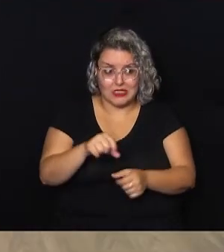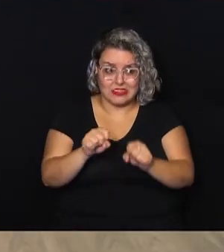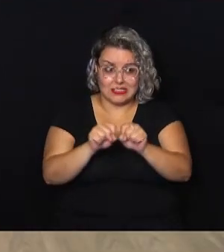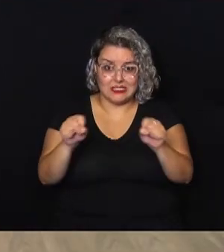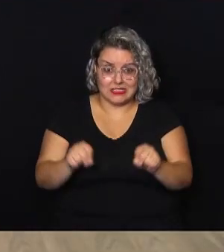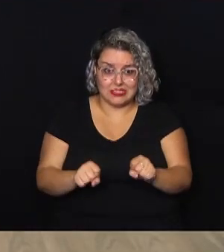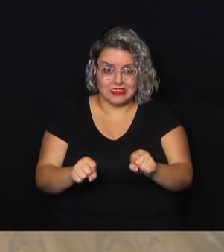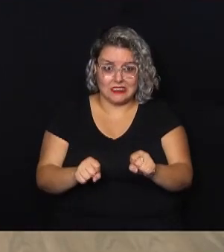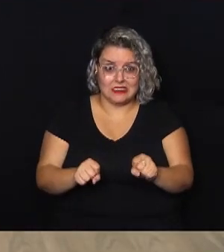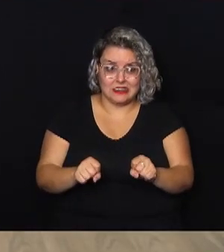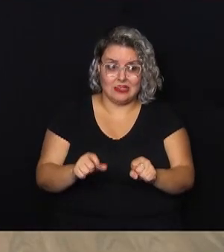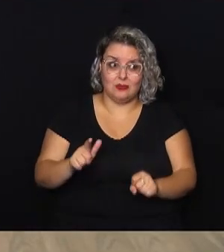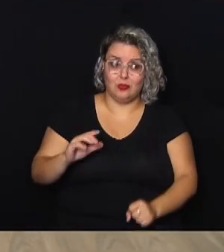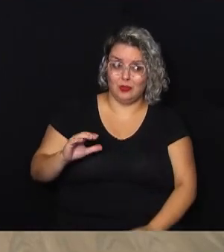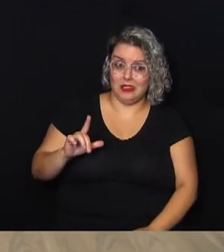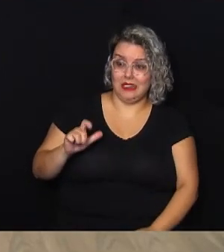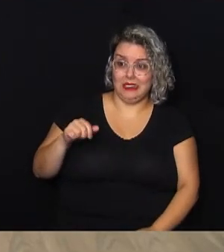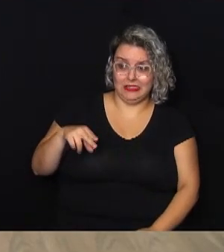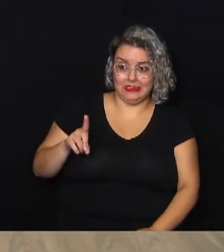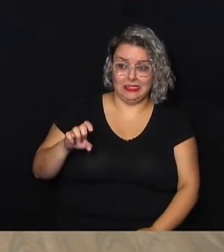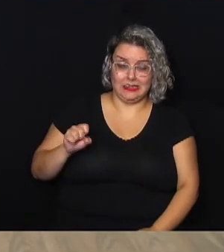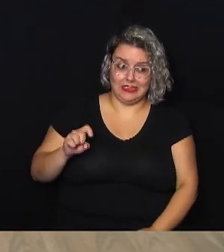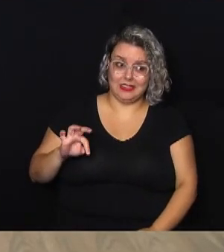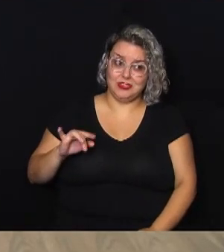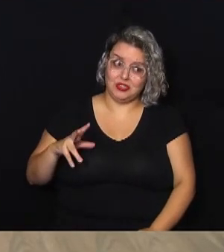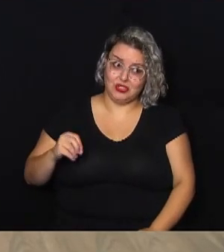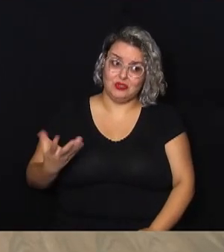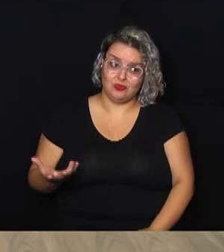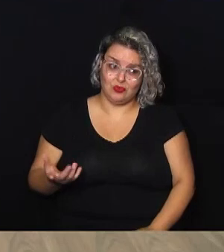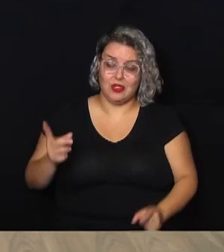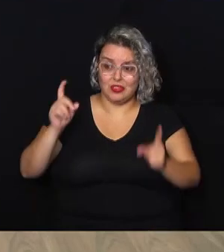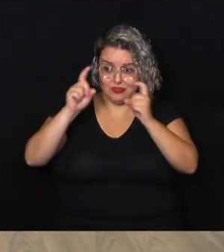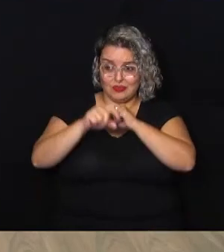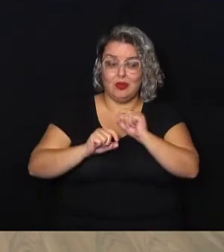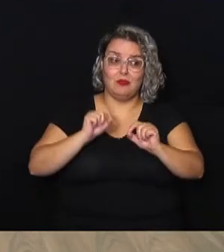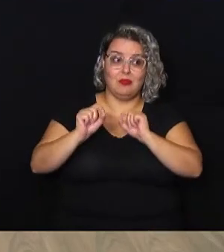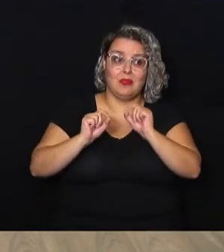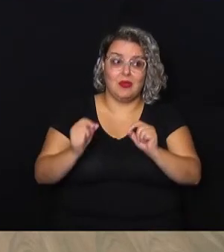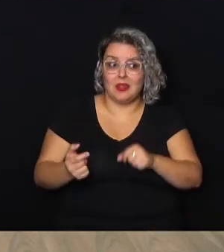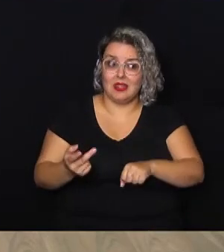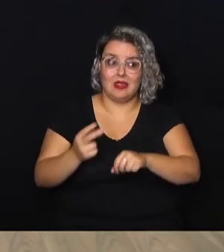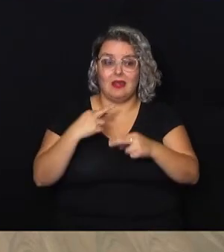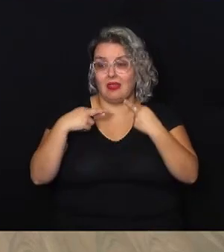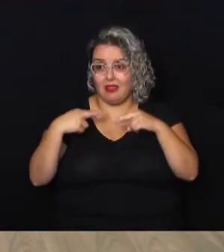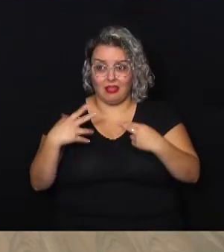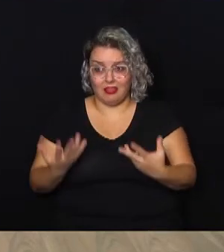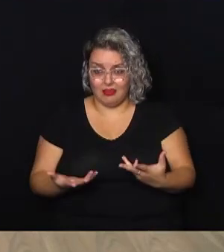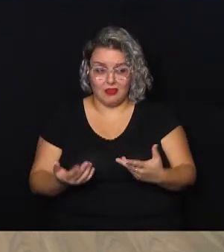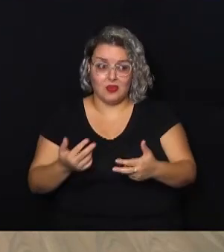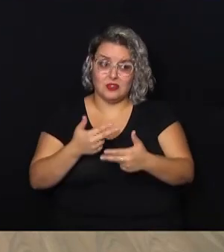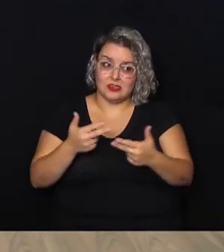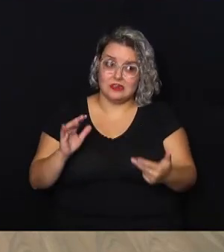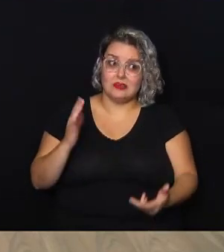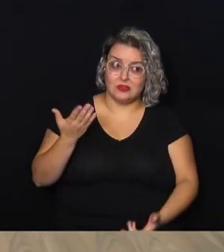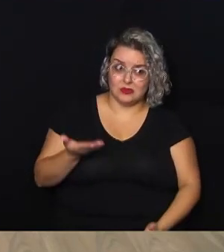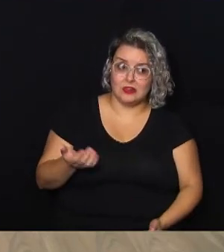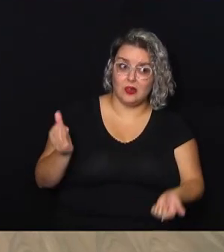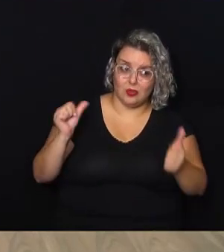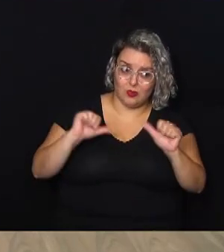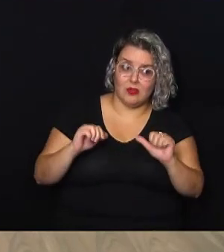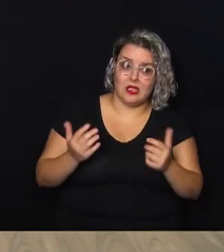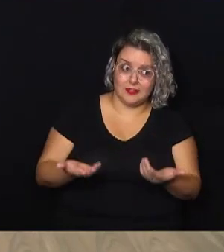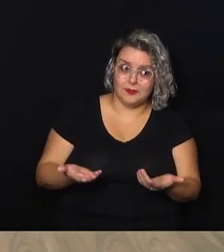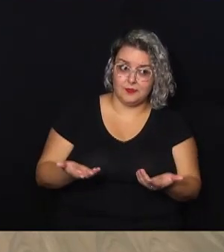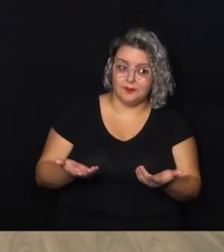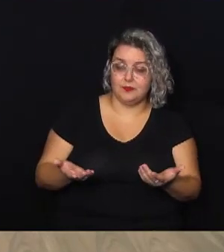sendo clandestino, é difícil até para quem ele pode reclamar ou se acontecer alguma coisa ruim